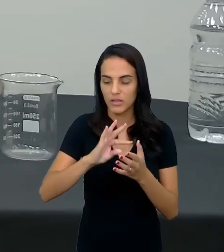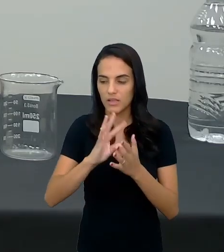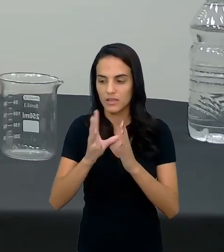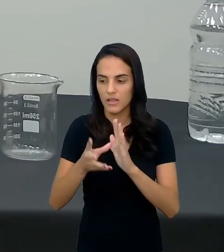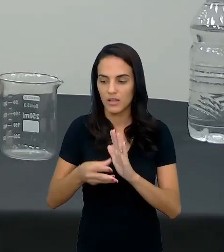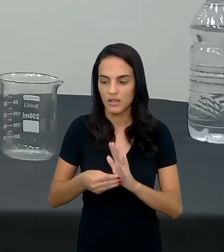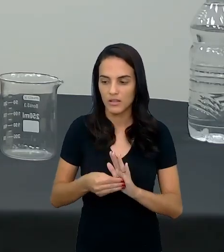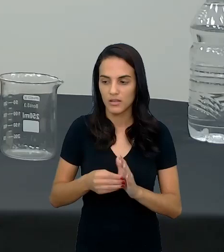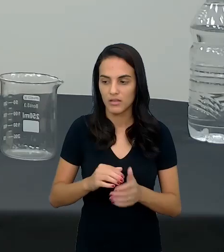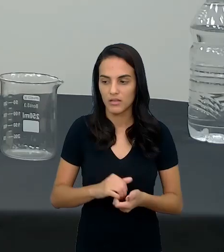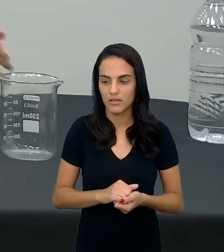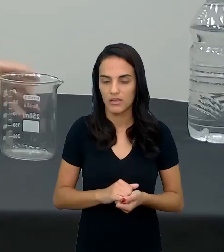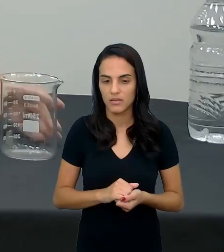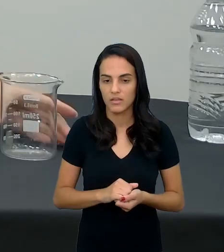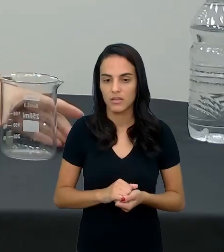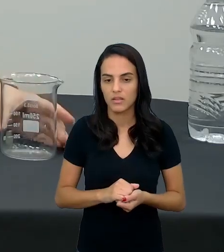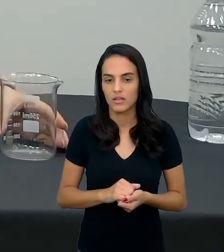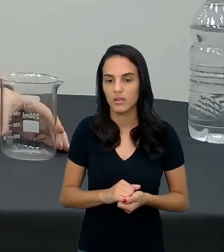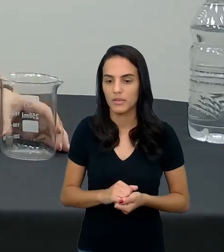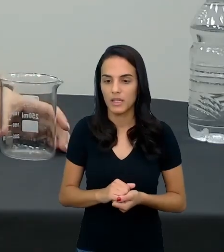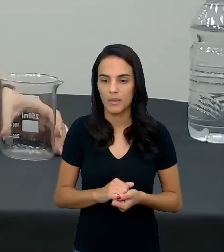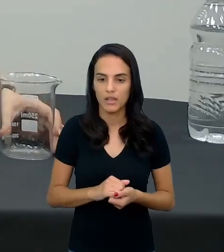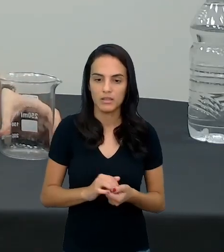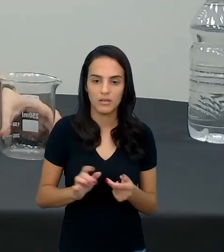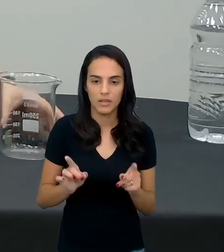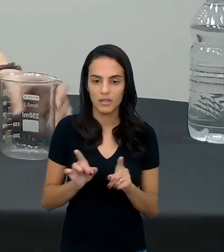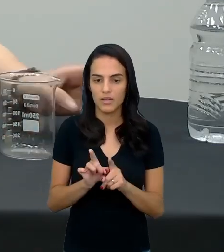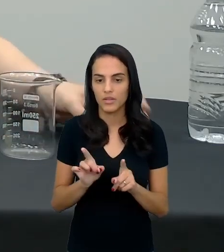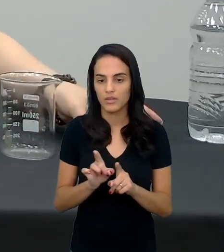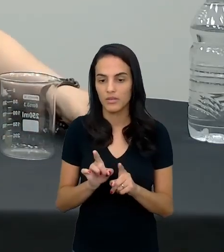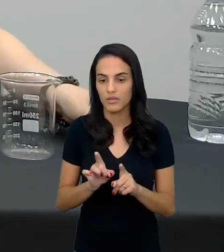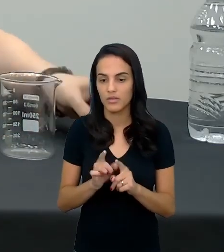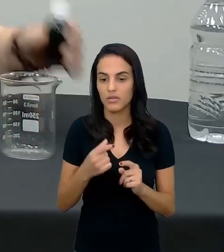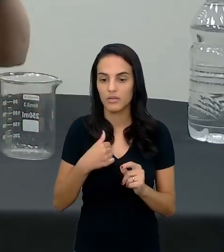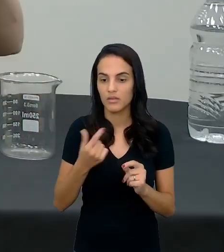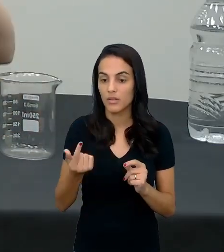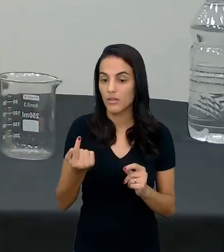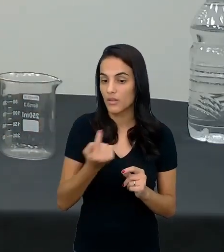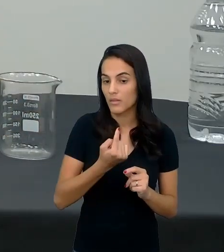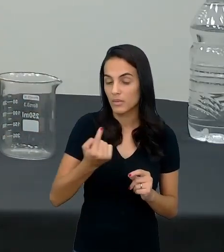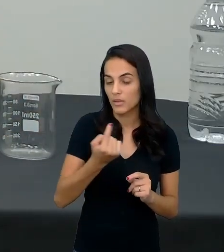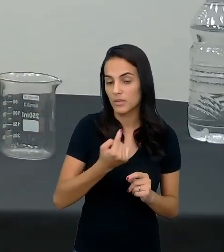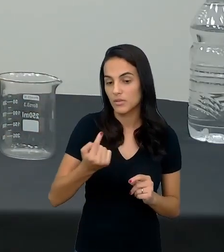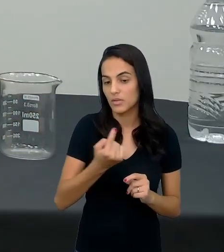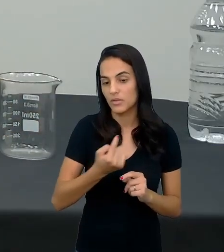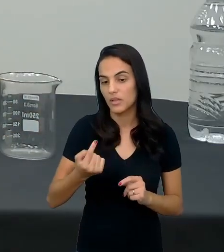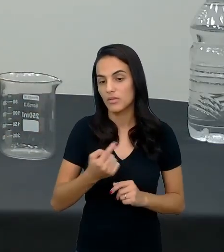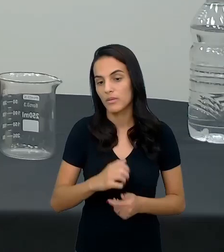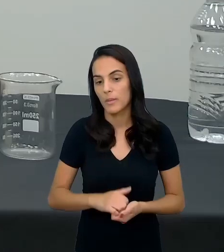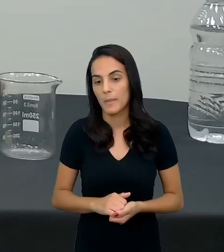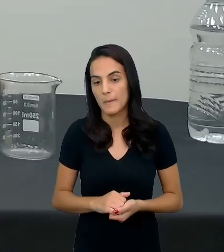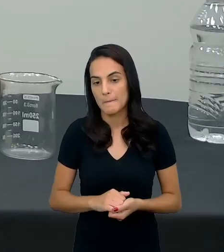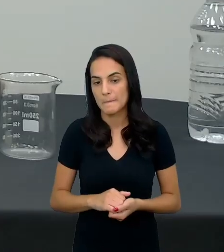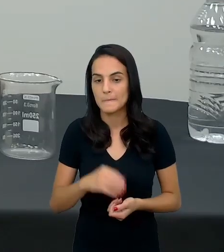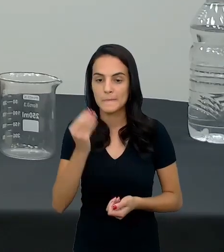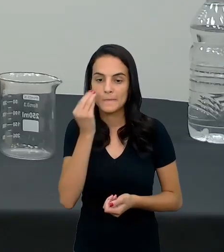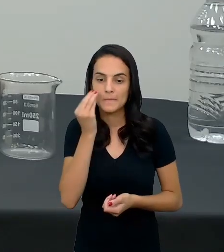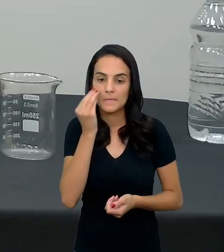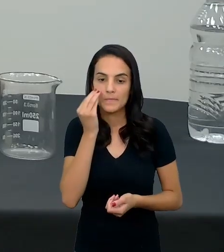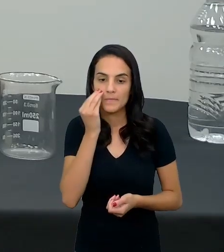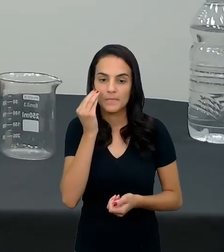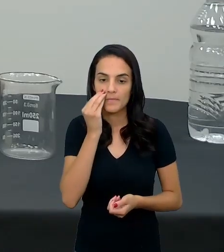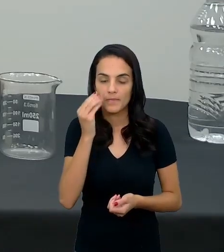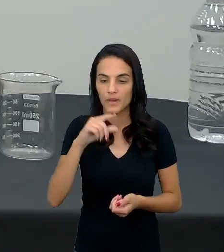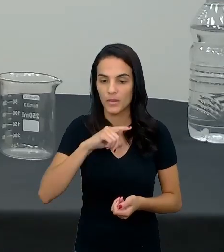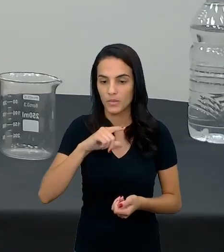alimentos em cada um desses beckers, mas aí eu deixei um vazio, né? E o vazio é justamente que eu vou fazer o teste. Então,